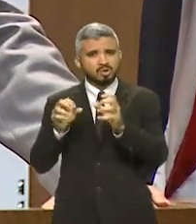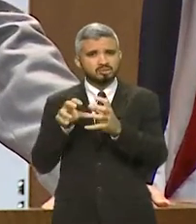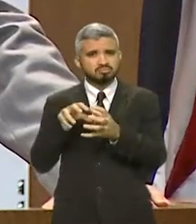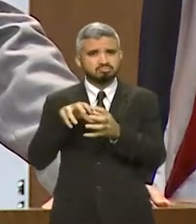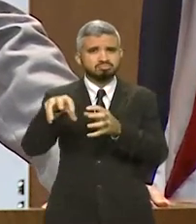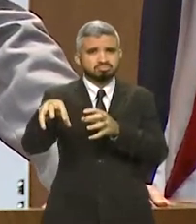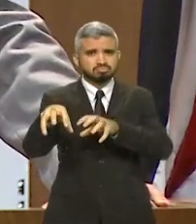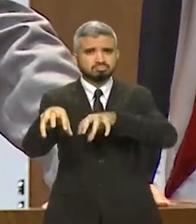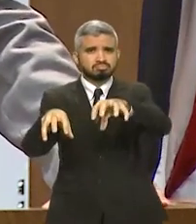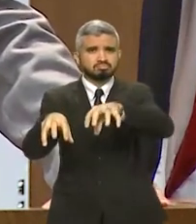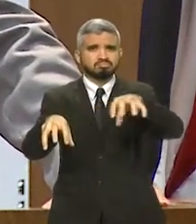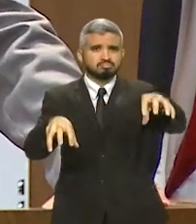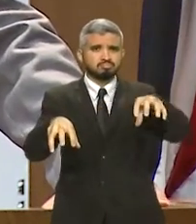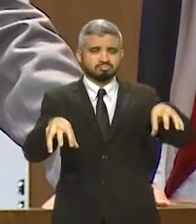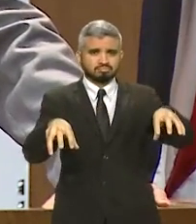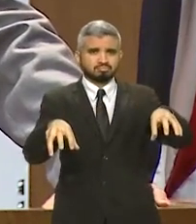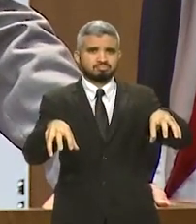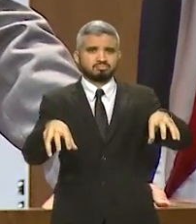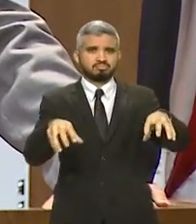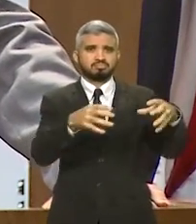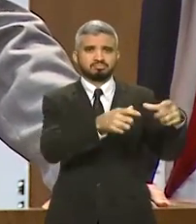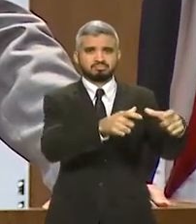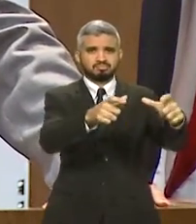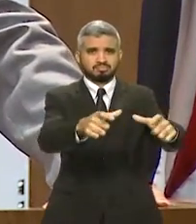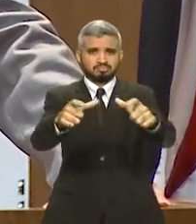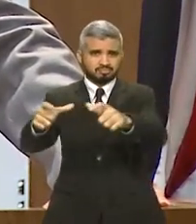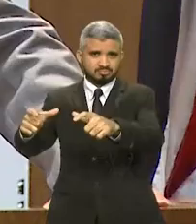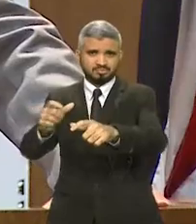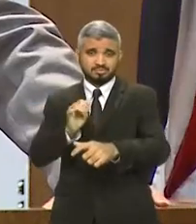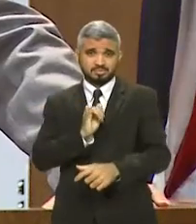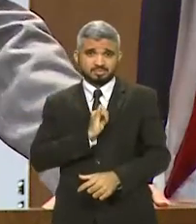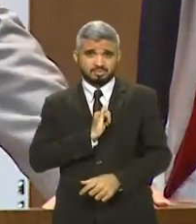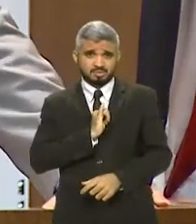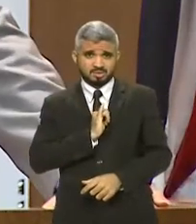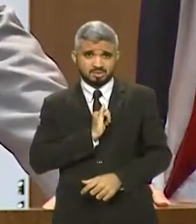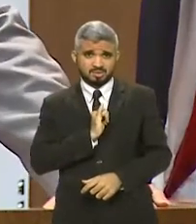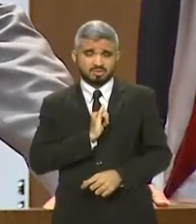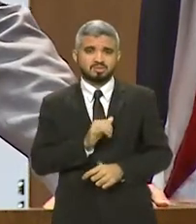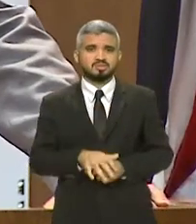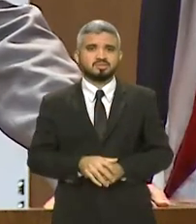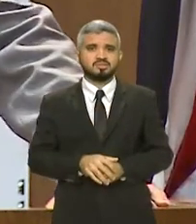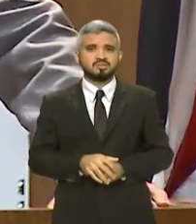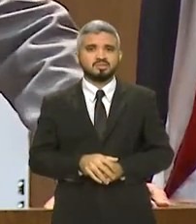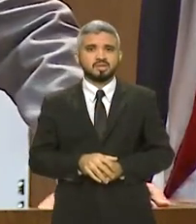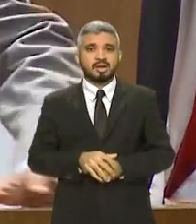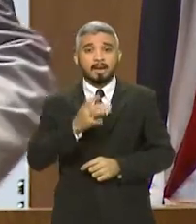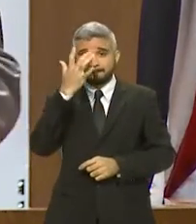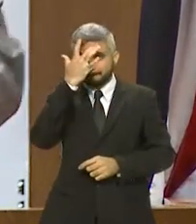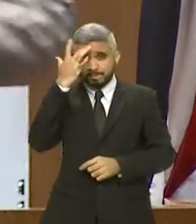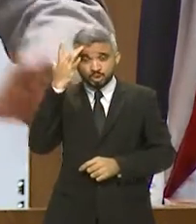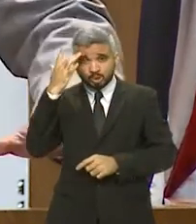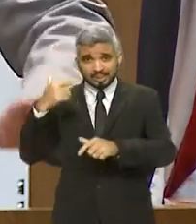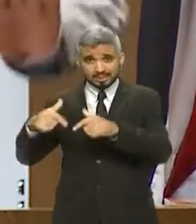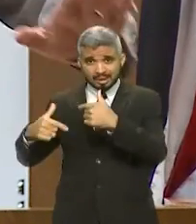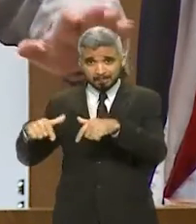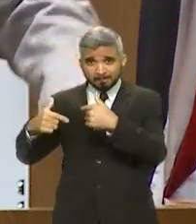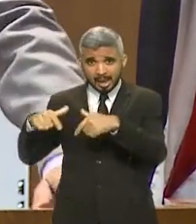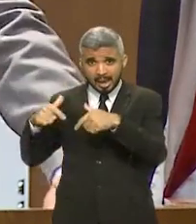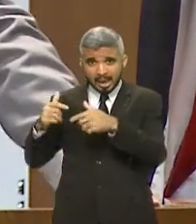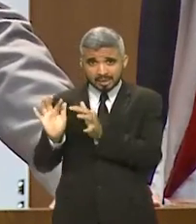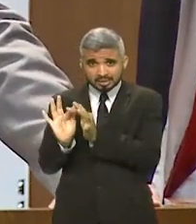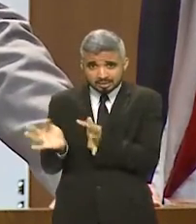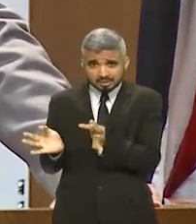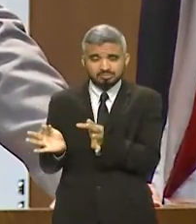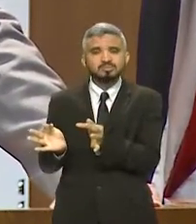restaurantes populares para os bairros da cidade, para atender o trabalhador e atender também o morador